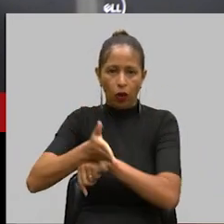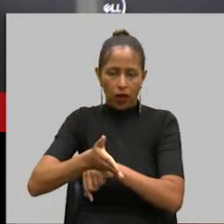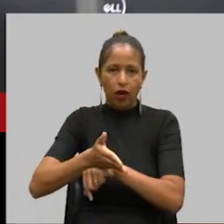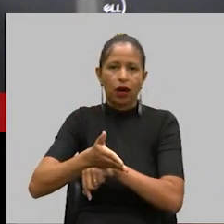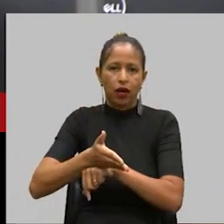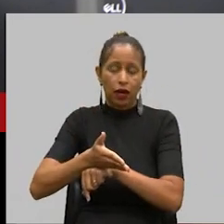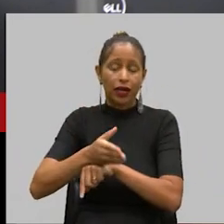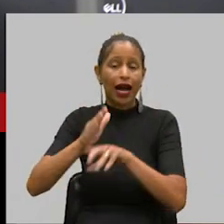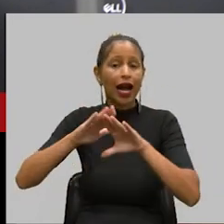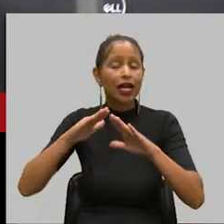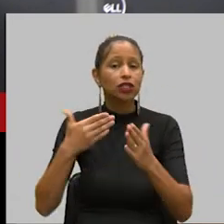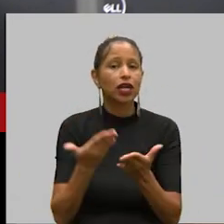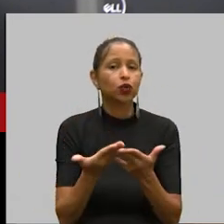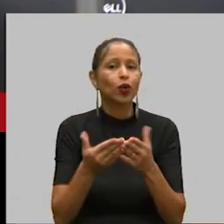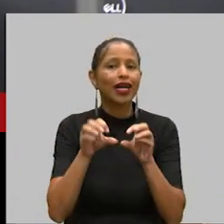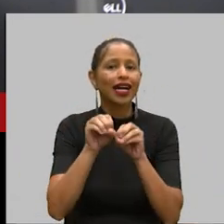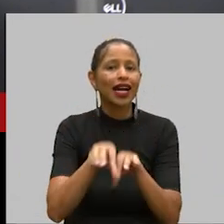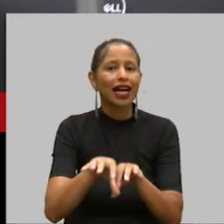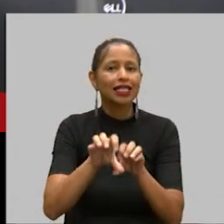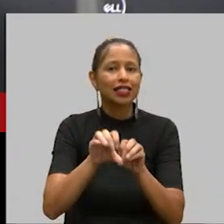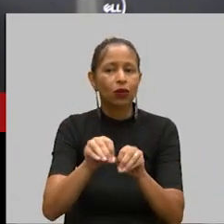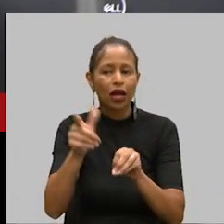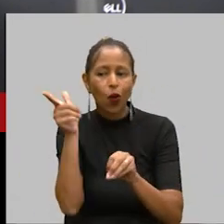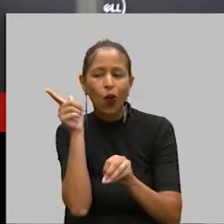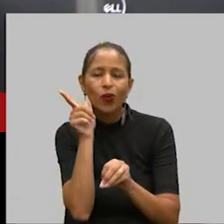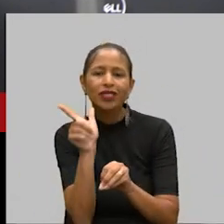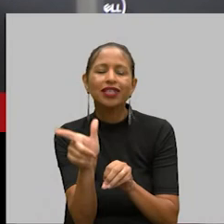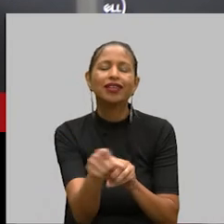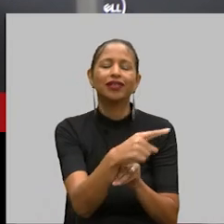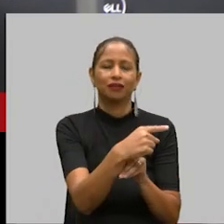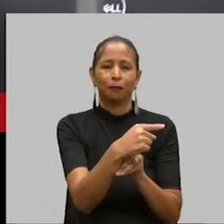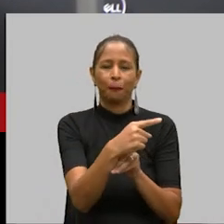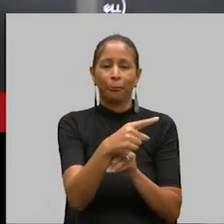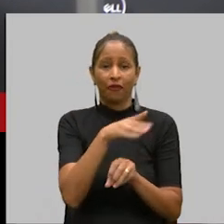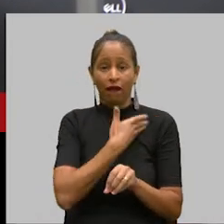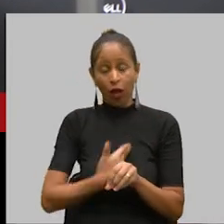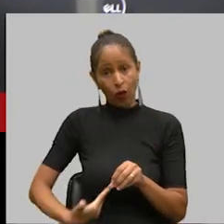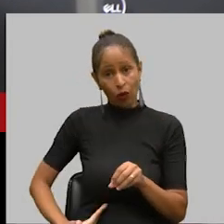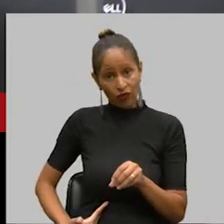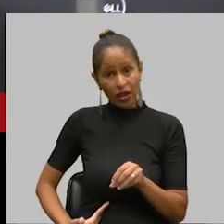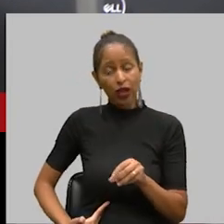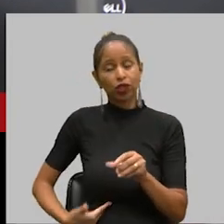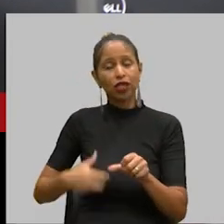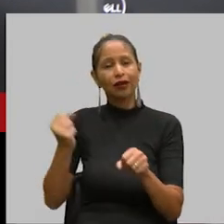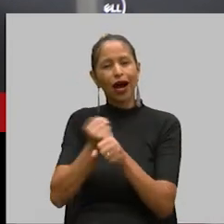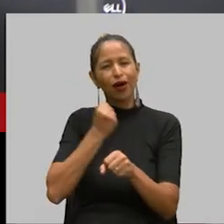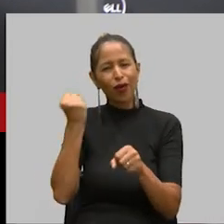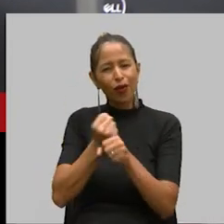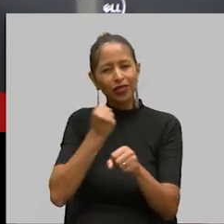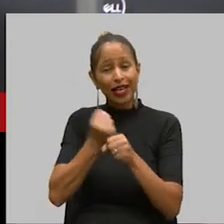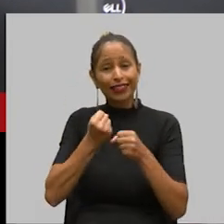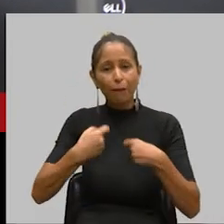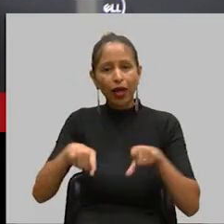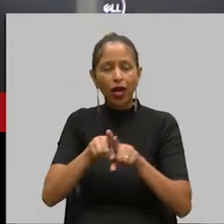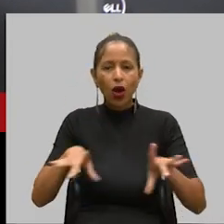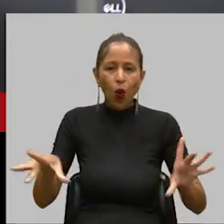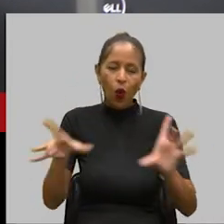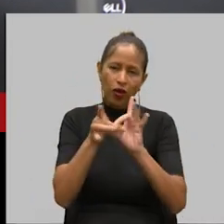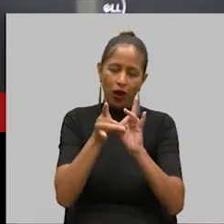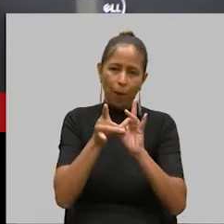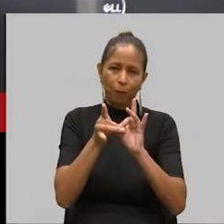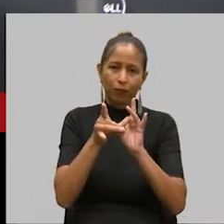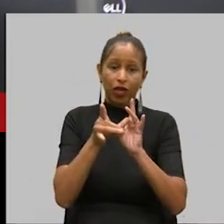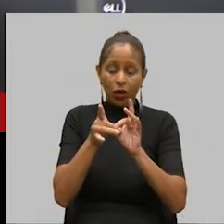parte da educação que estão sendo recuperadas é um governo portanto de reconstrução e de União nós temos que